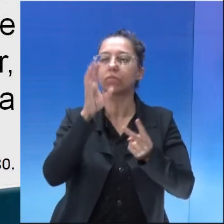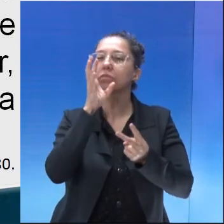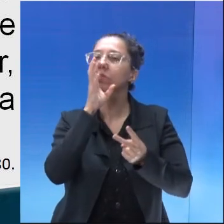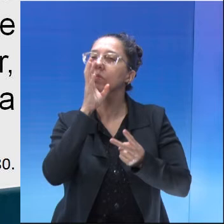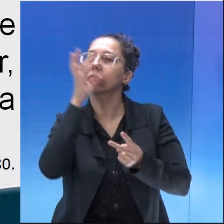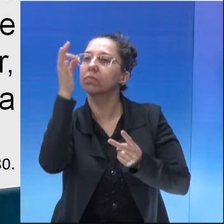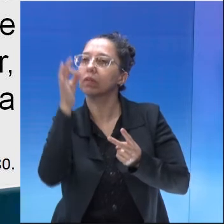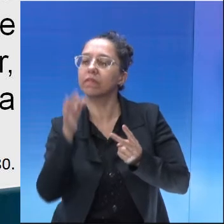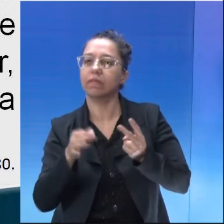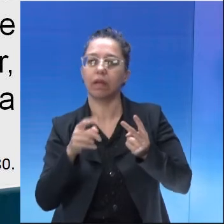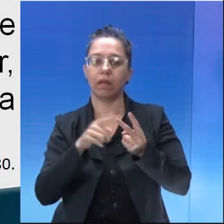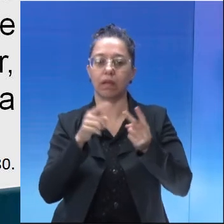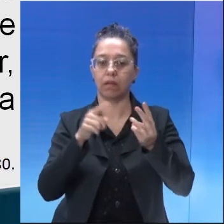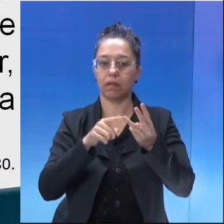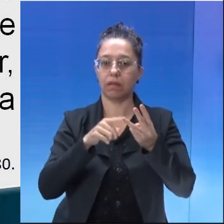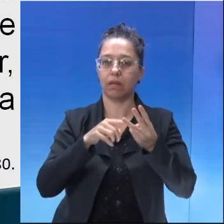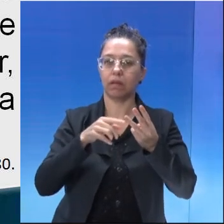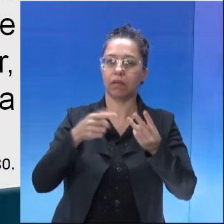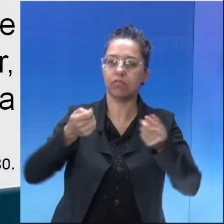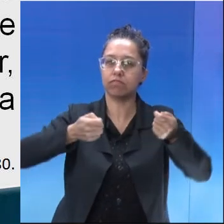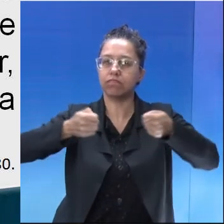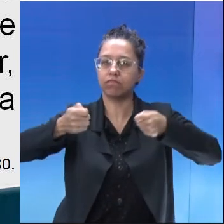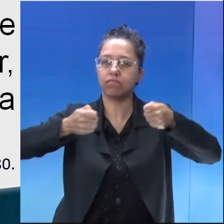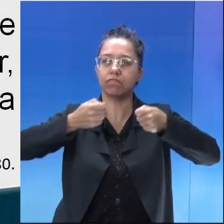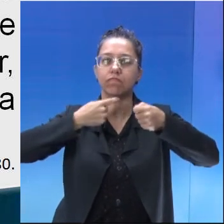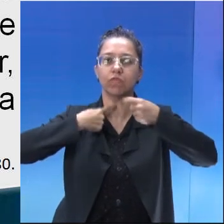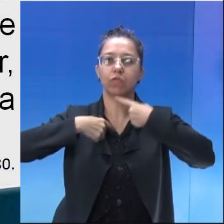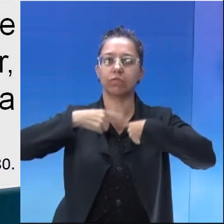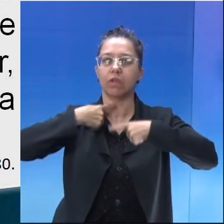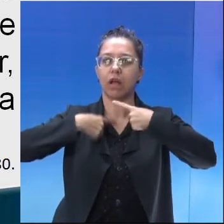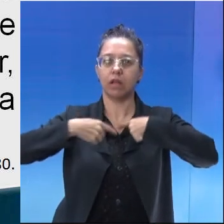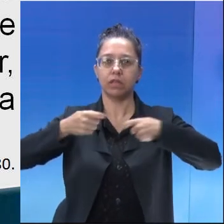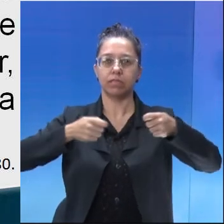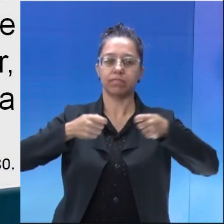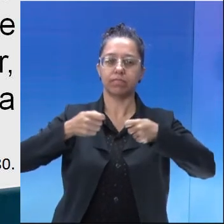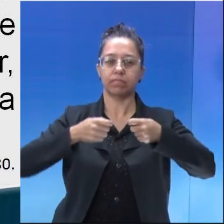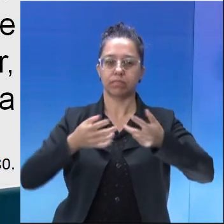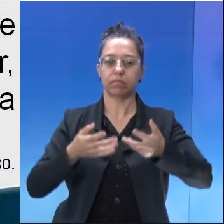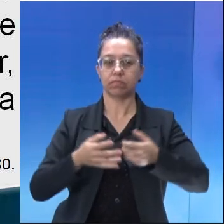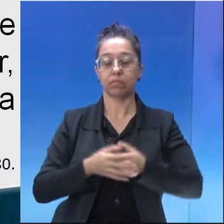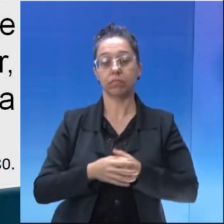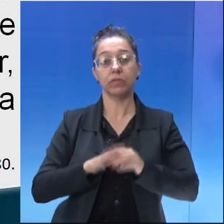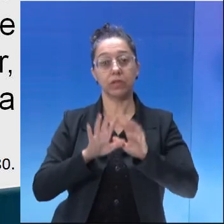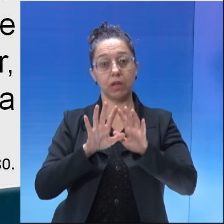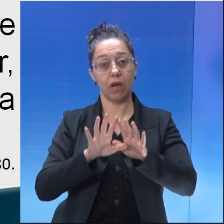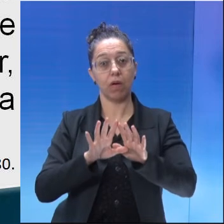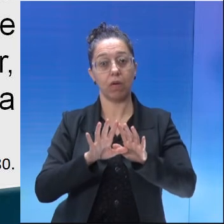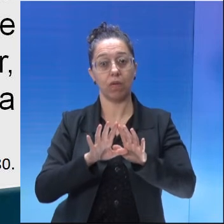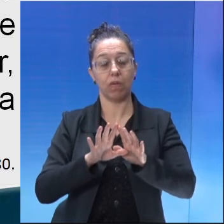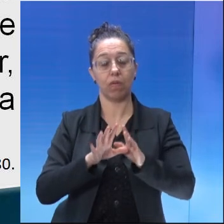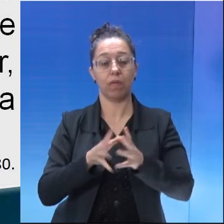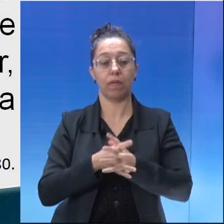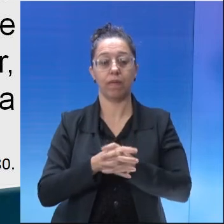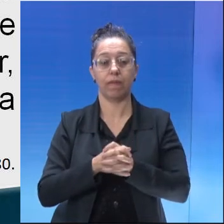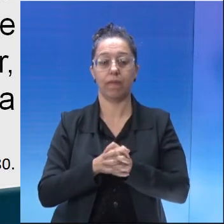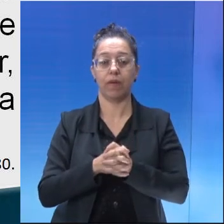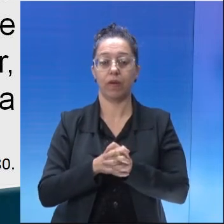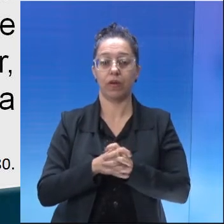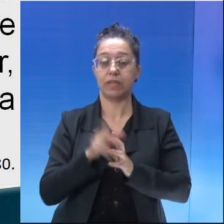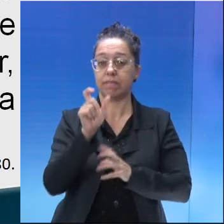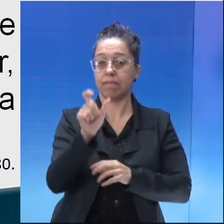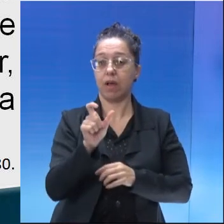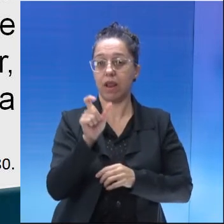Perfeição e contemplar o perfeito, ponderar totalmente à vontade, a esses atributos. Ele